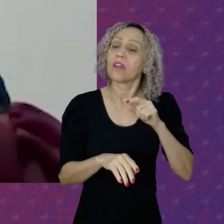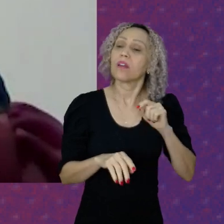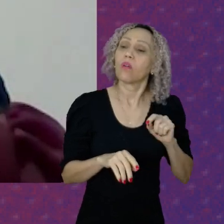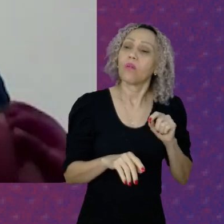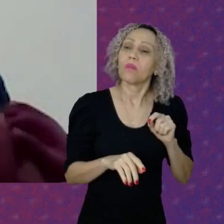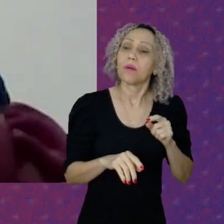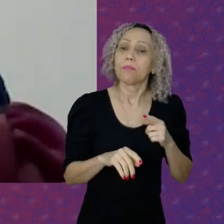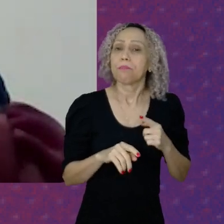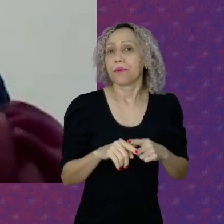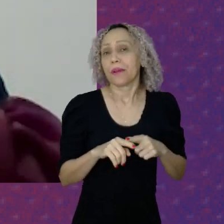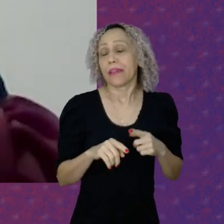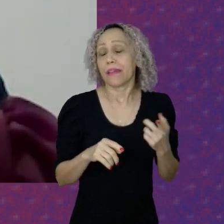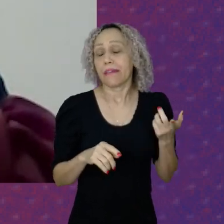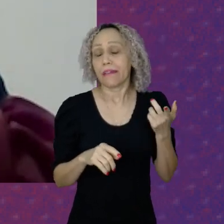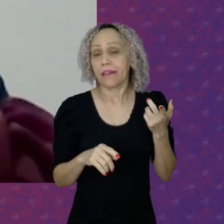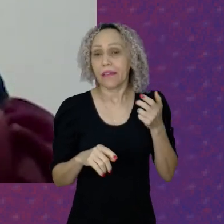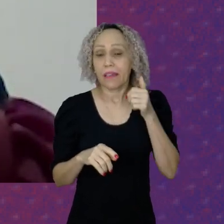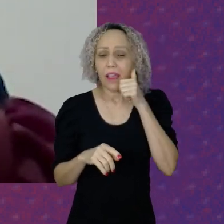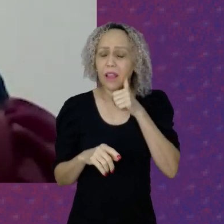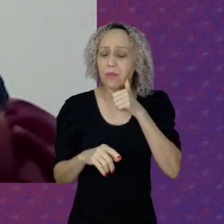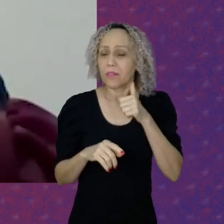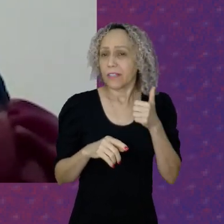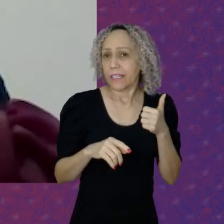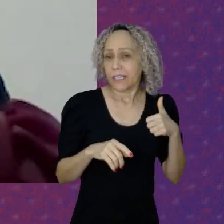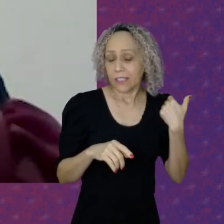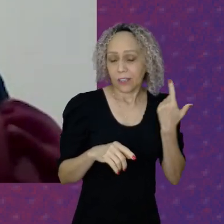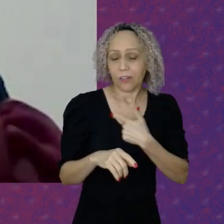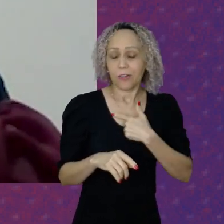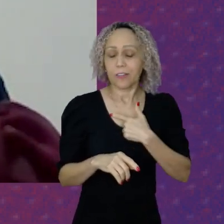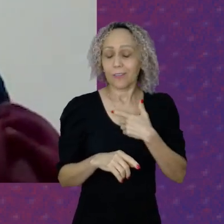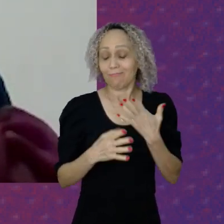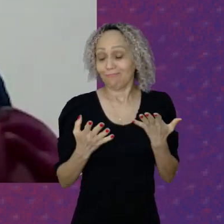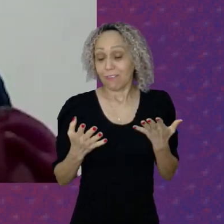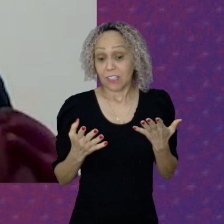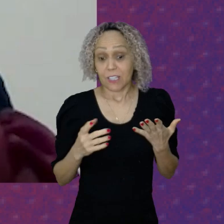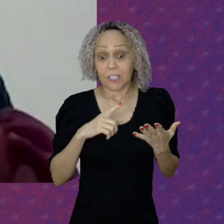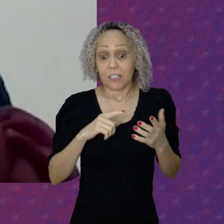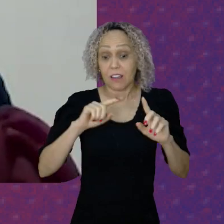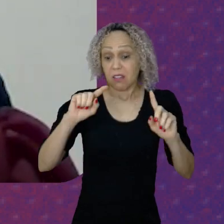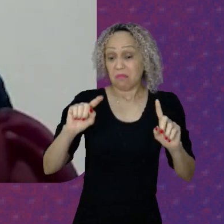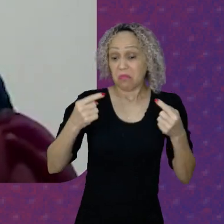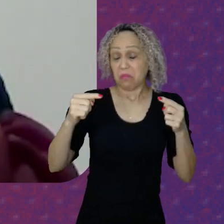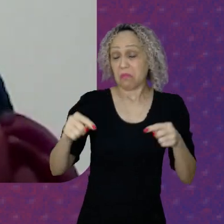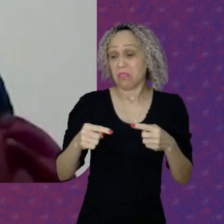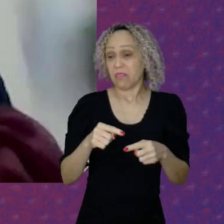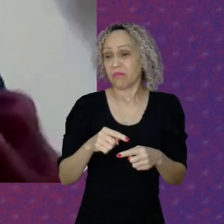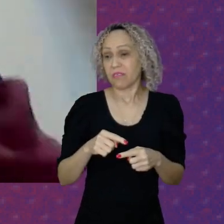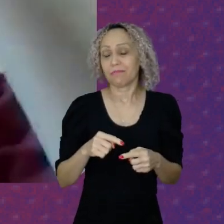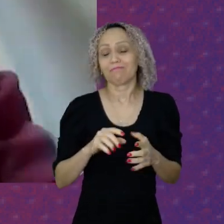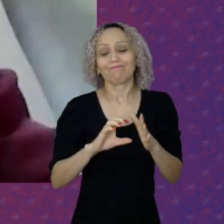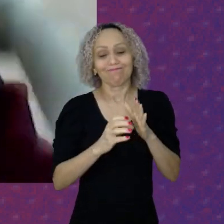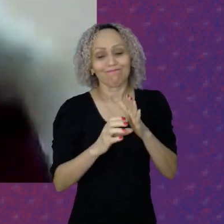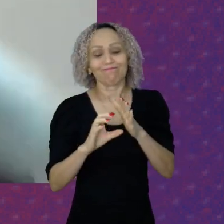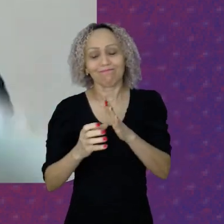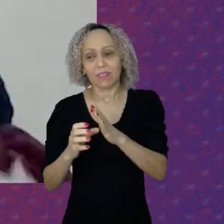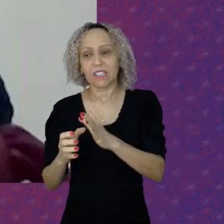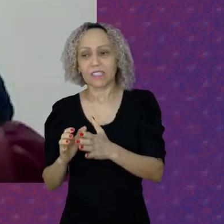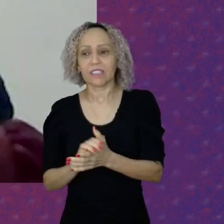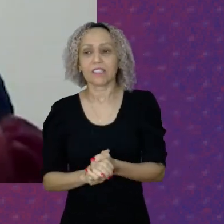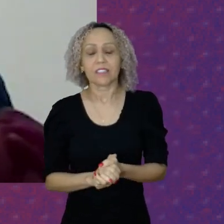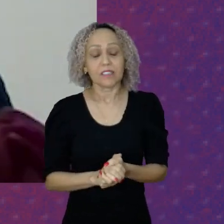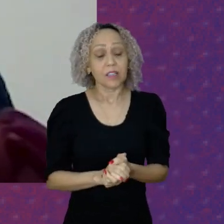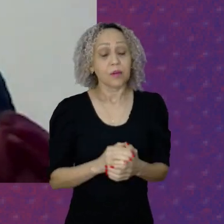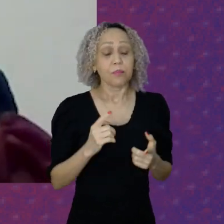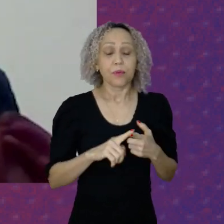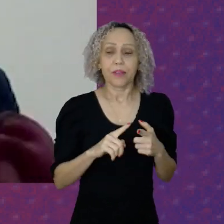ainda seja o lugar onde nós encontramos mais desafios, porque historicamente foi construído esse lugar como um lugar dos